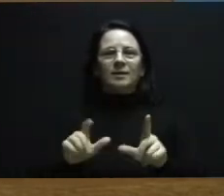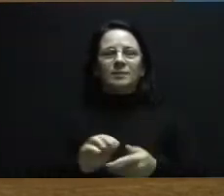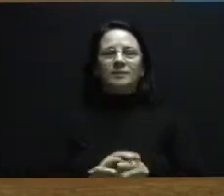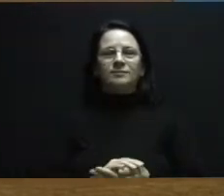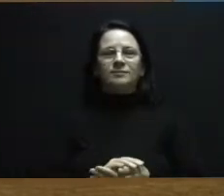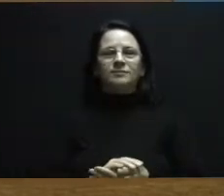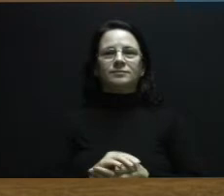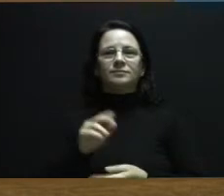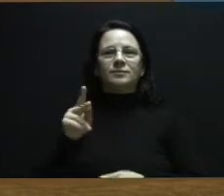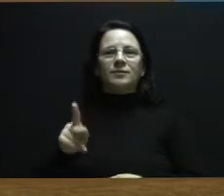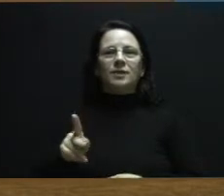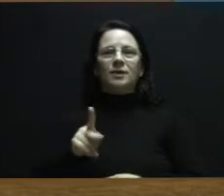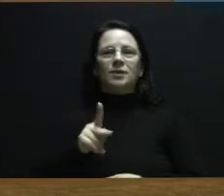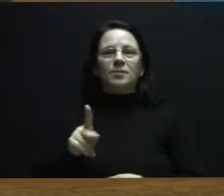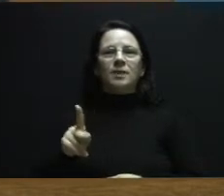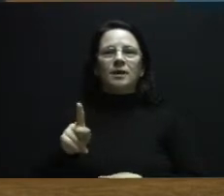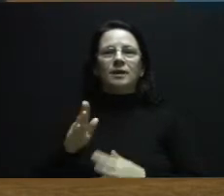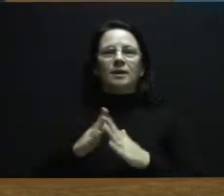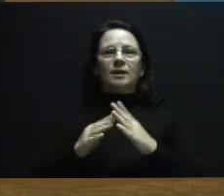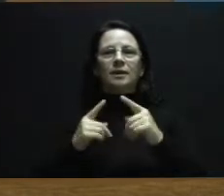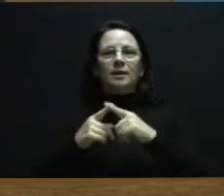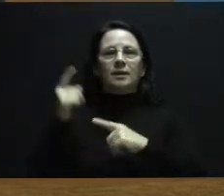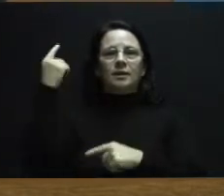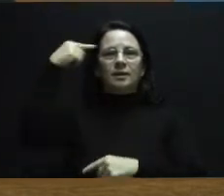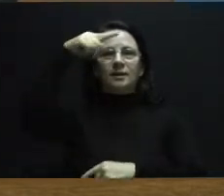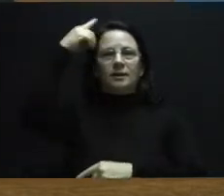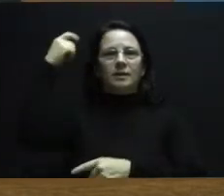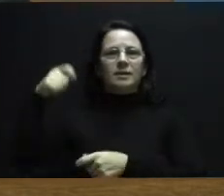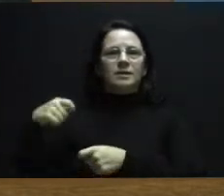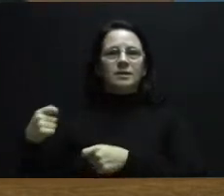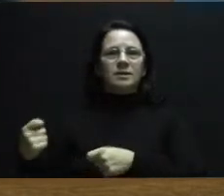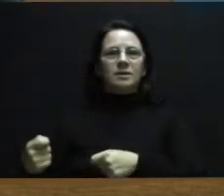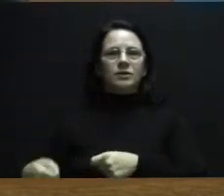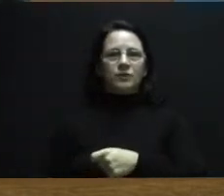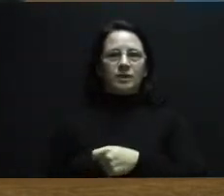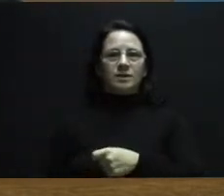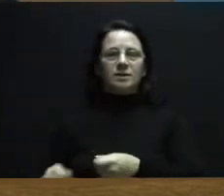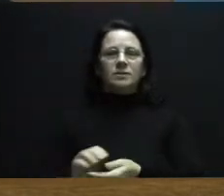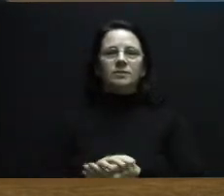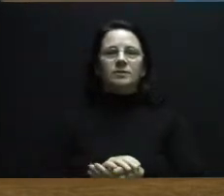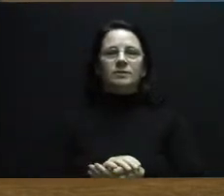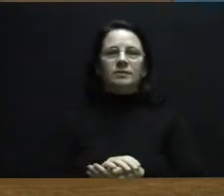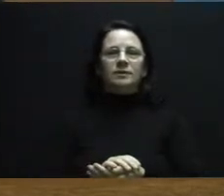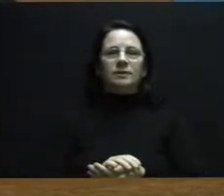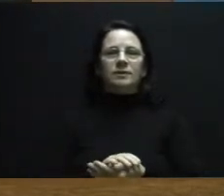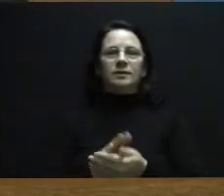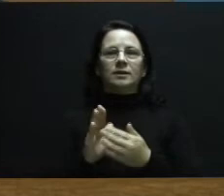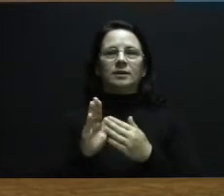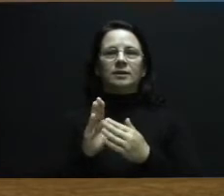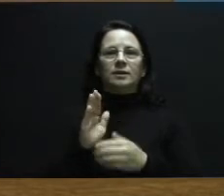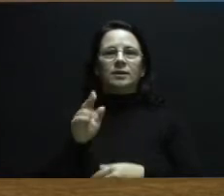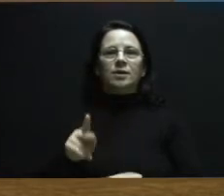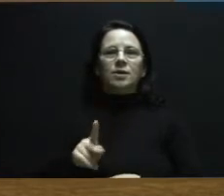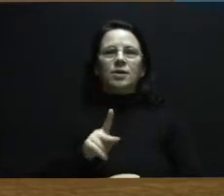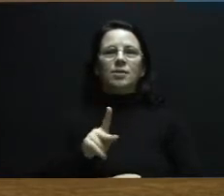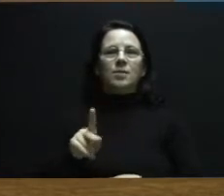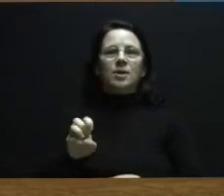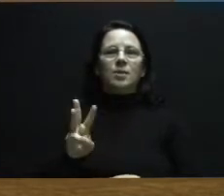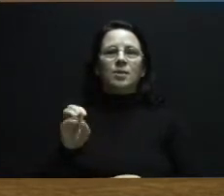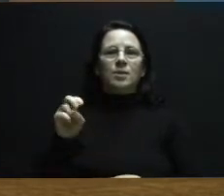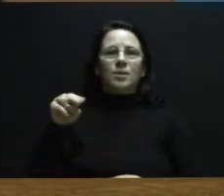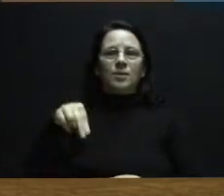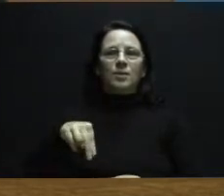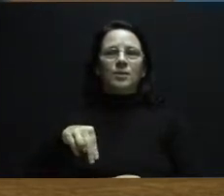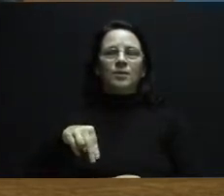Lapa, padre Enroque, da nossa igreja, a paróquia São Francisco de Assis, padre Wilson, que estou